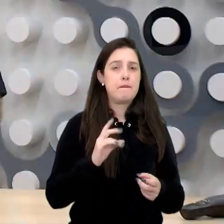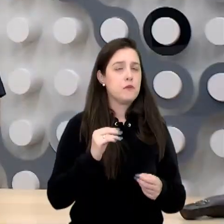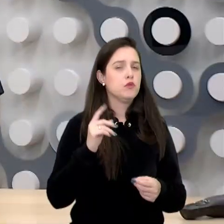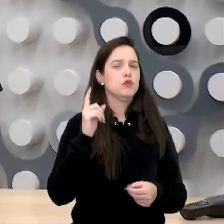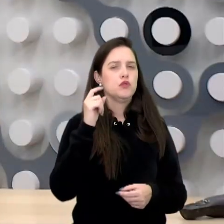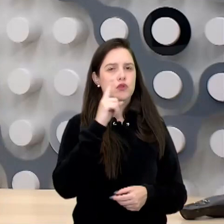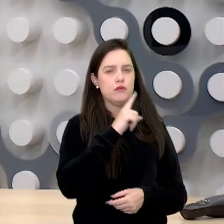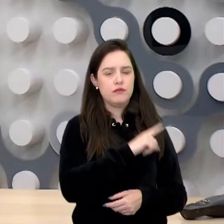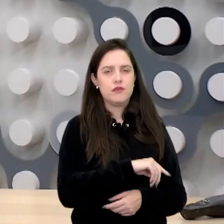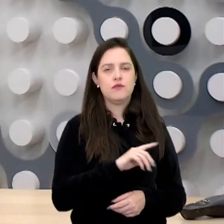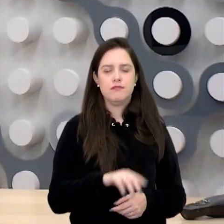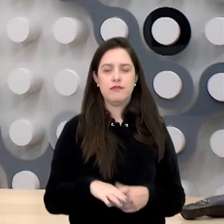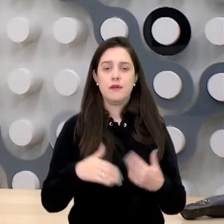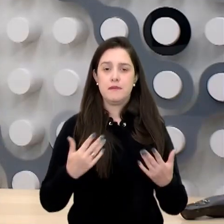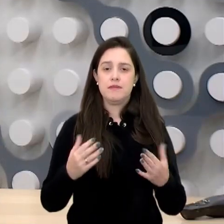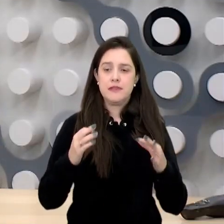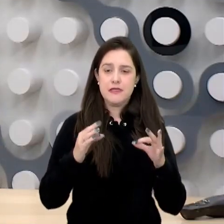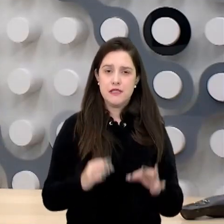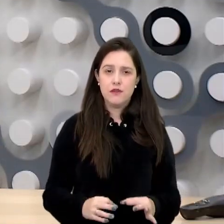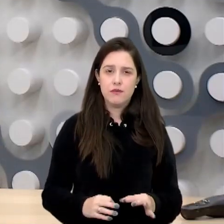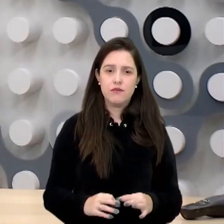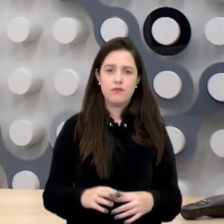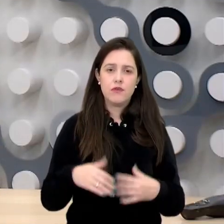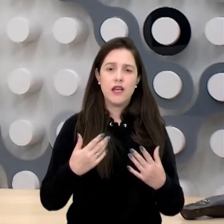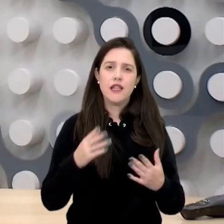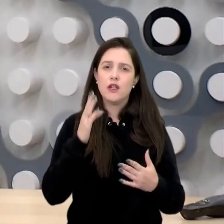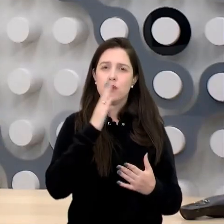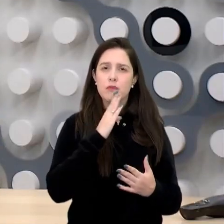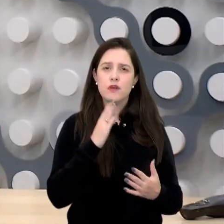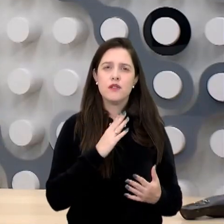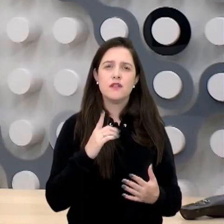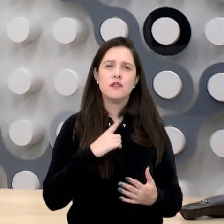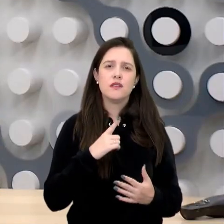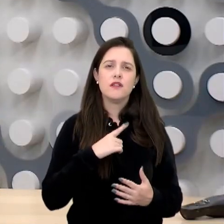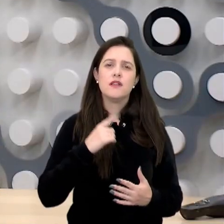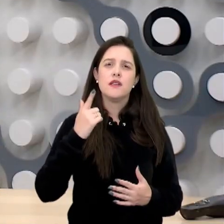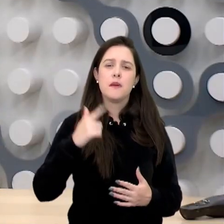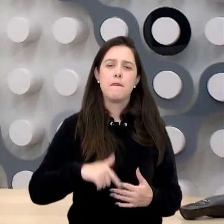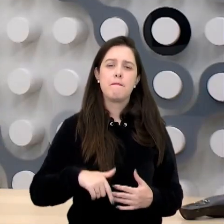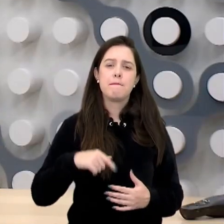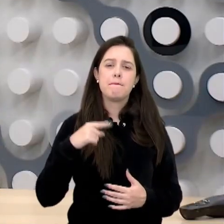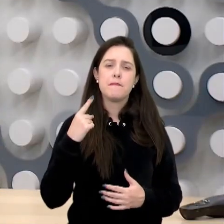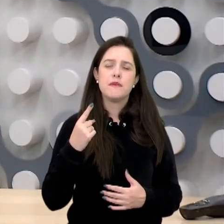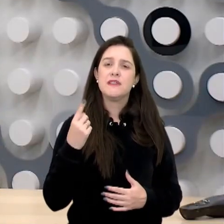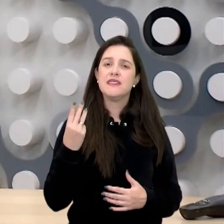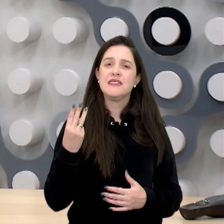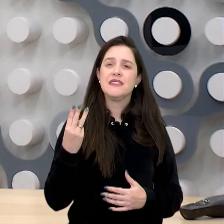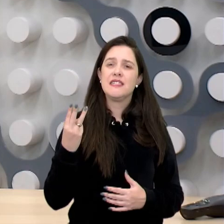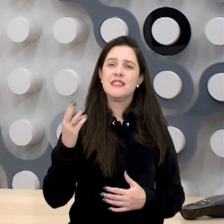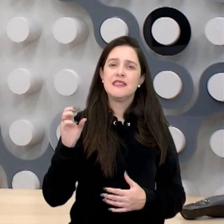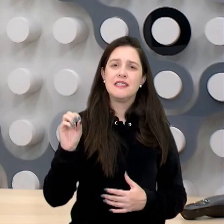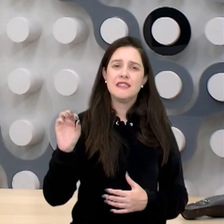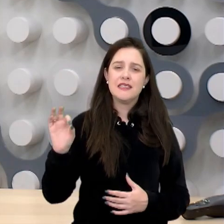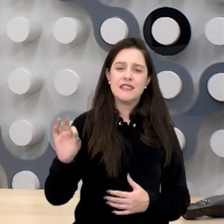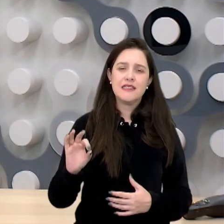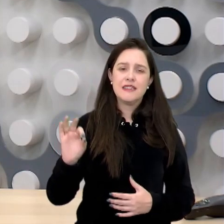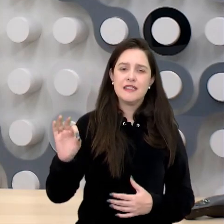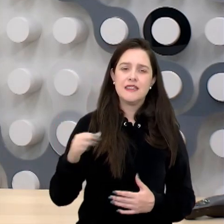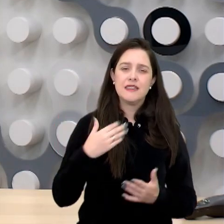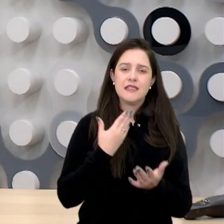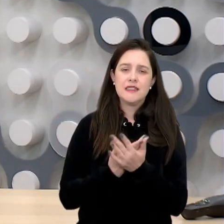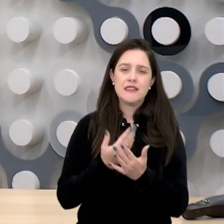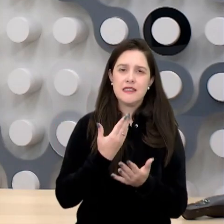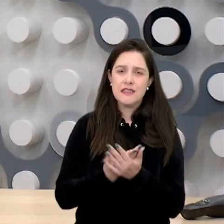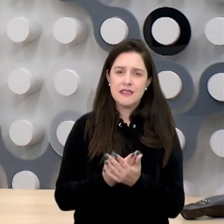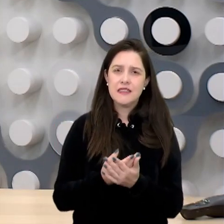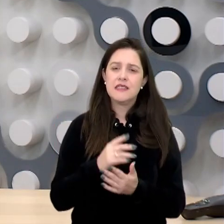essa situação aí, tá certo? E no Brasil, né, nós temos aí mais ou menos 36%, né, de escudos